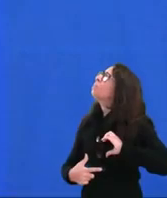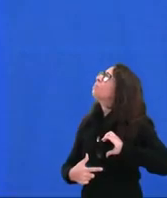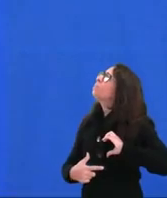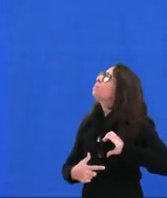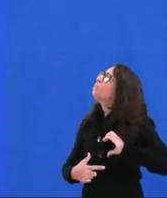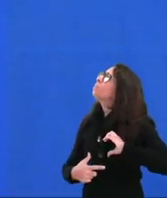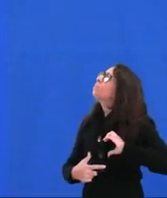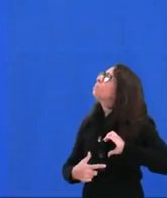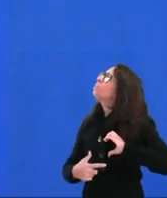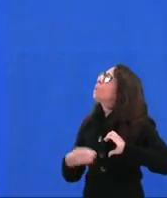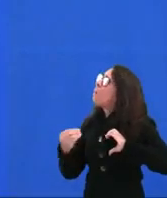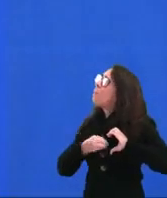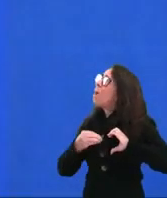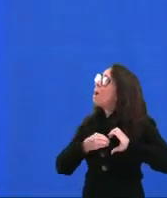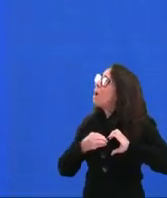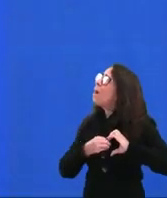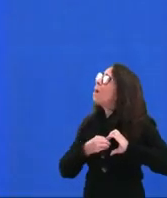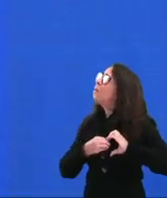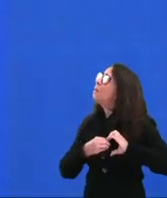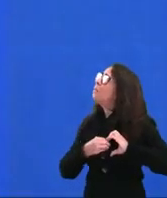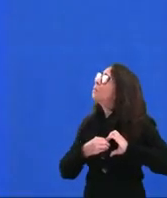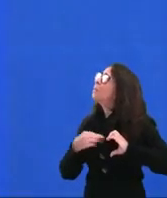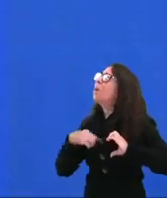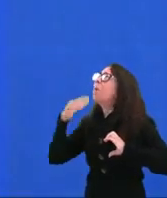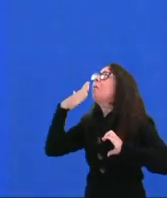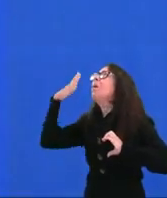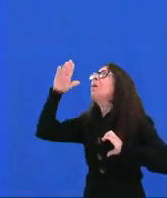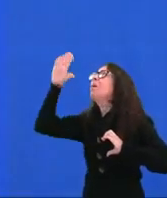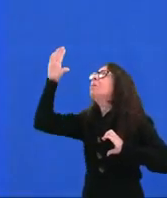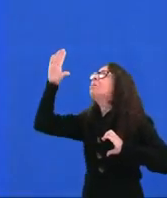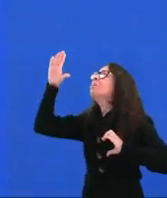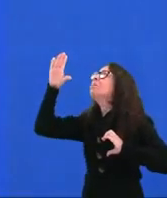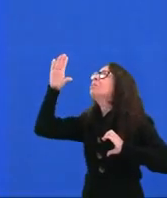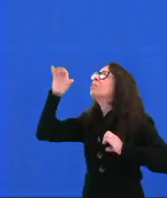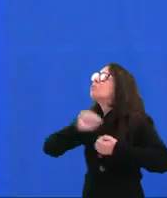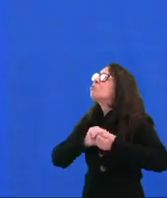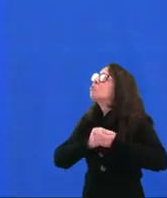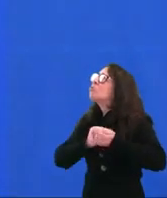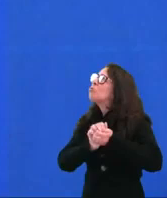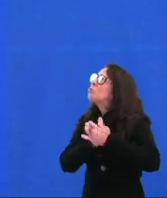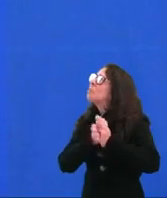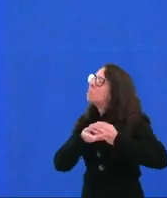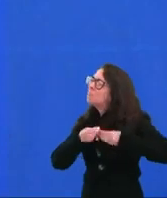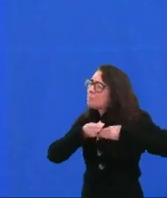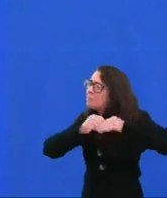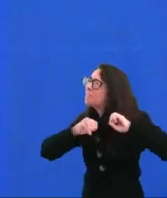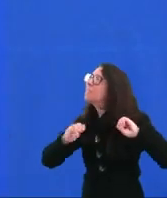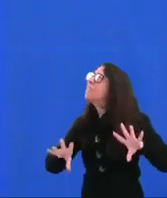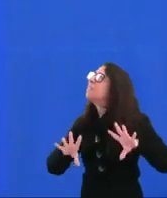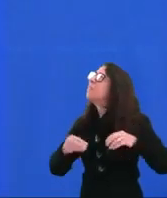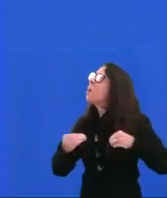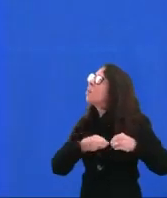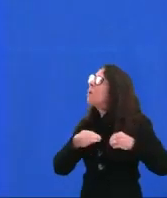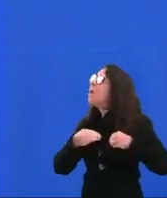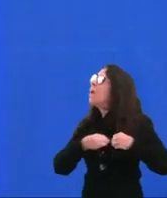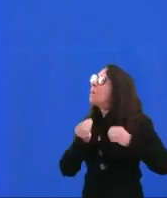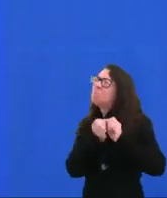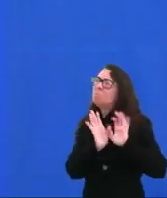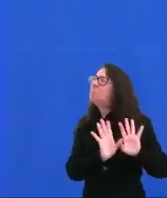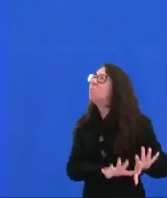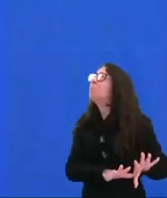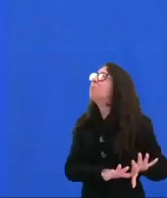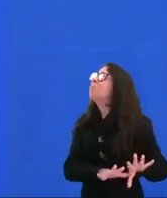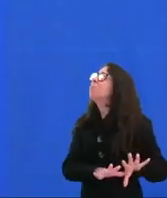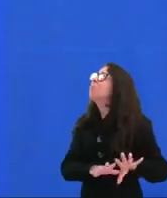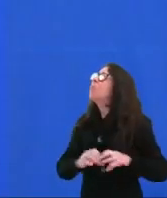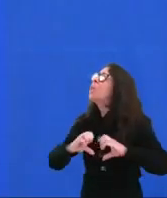igreja amem uns aos outros, porque assim o mundo saberá que eles são seus discípulos.